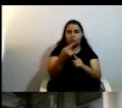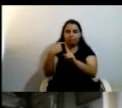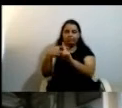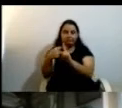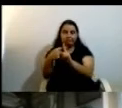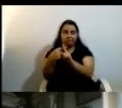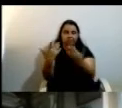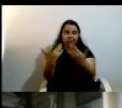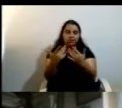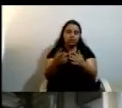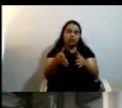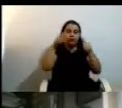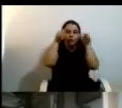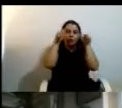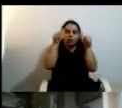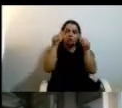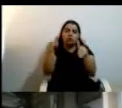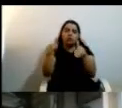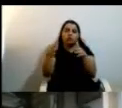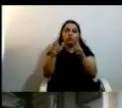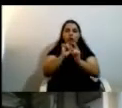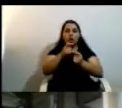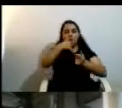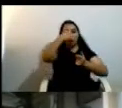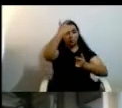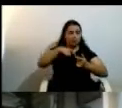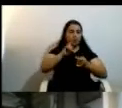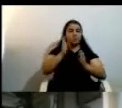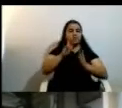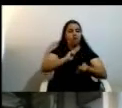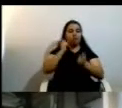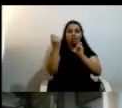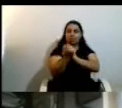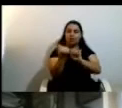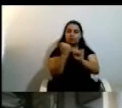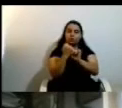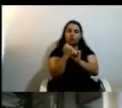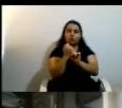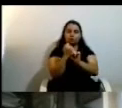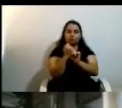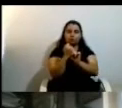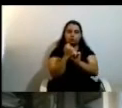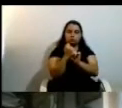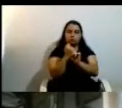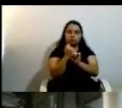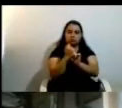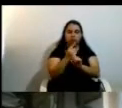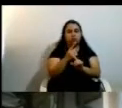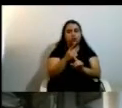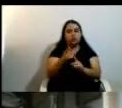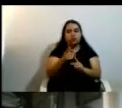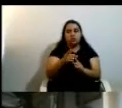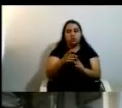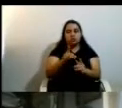e uma ênfase da adaptação da pessoa ao trabalho e não de qualquer transformação no trabalho para